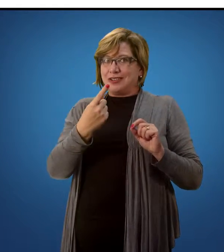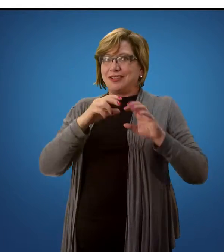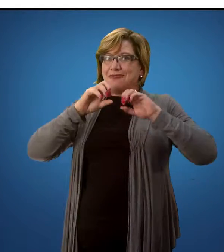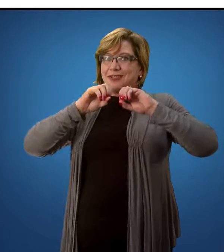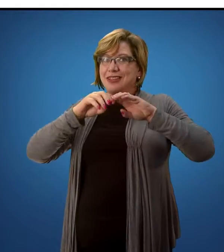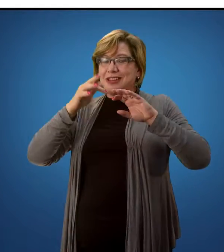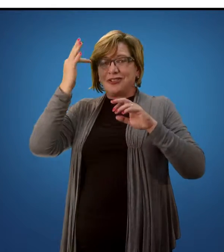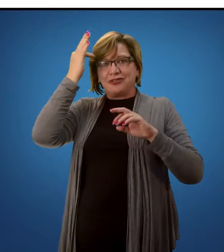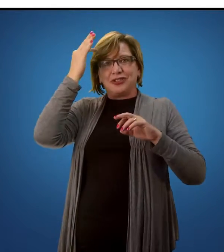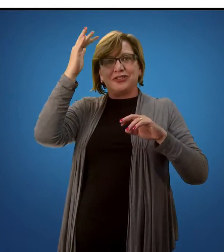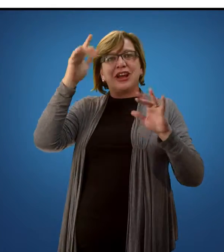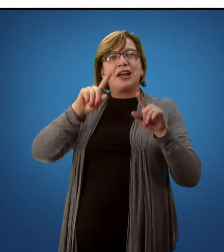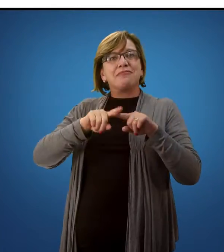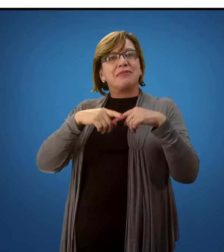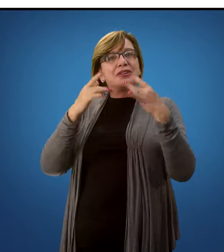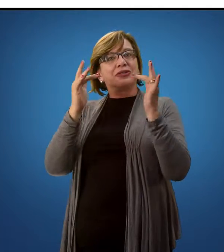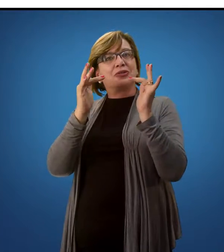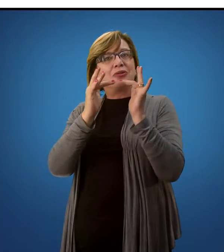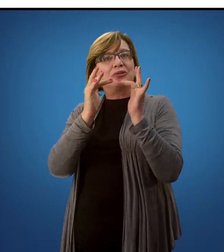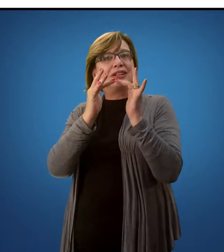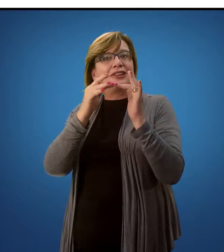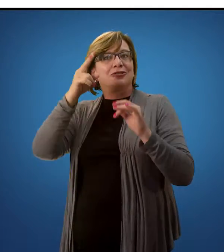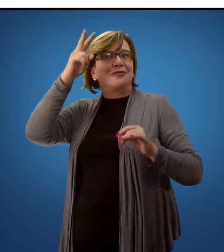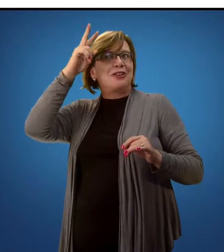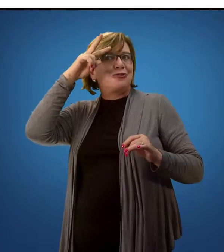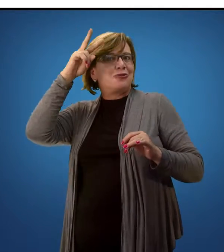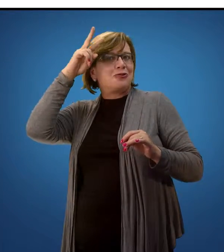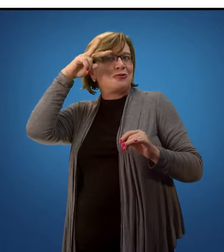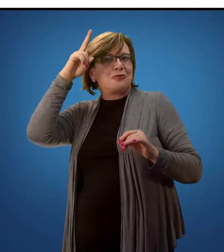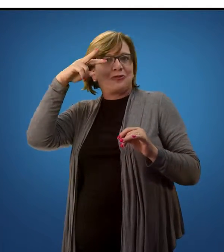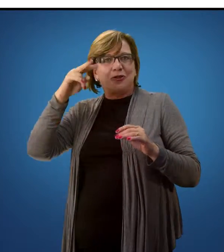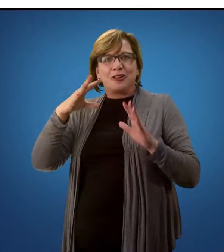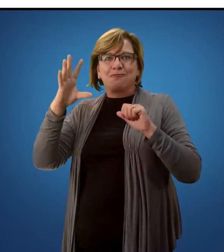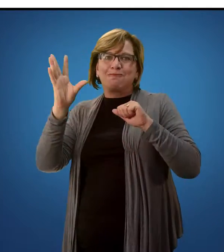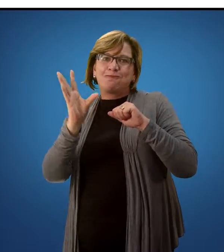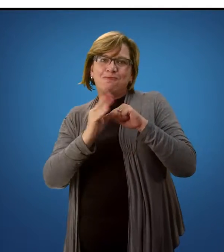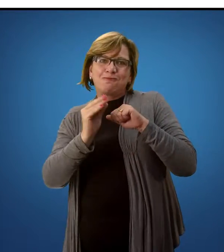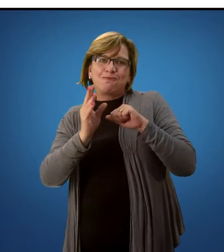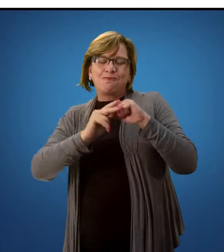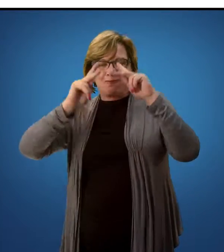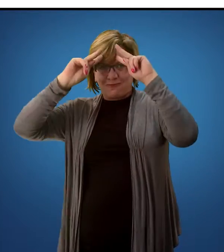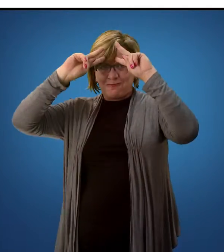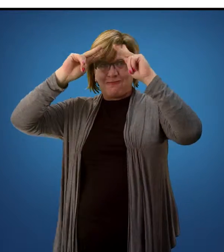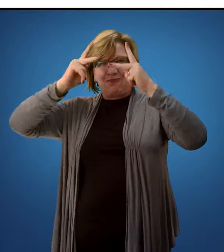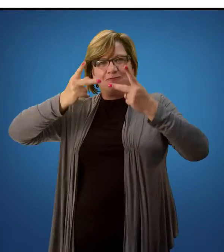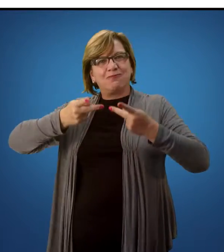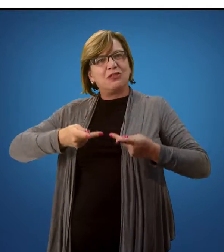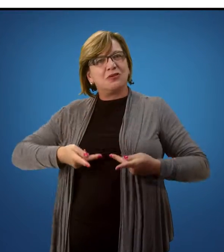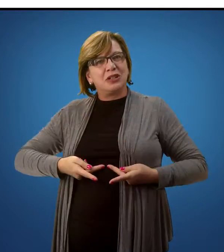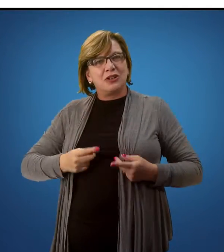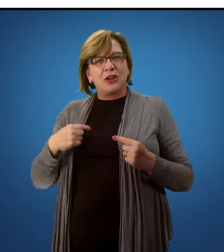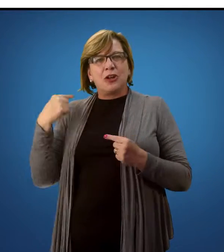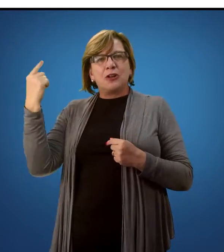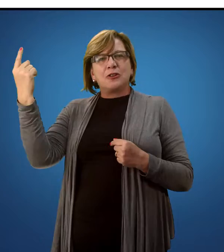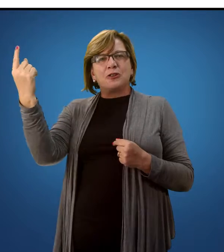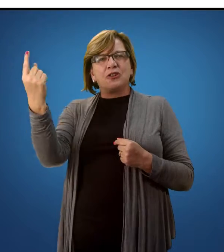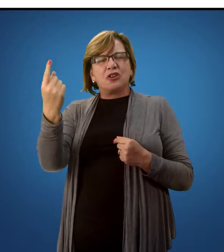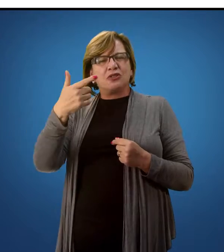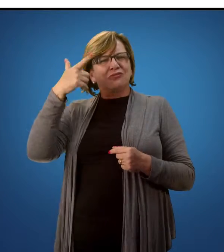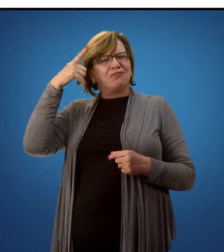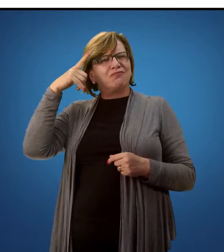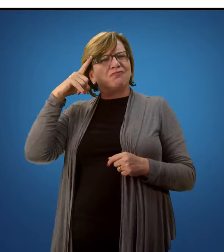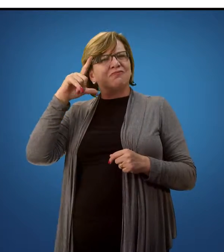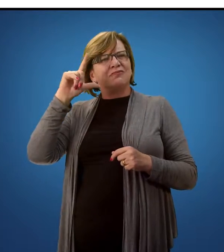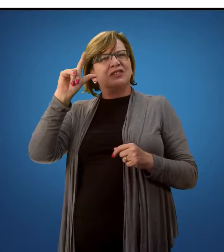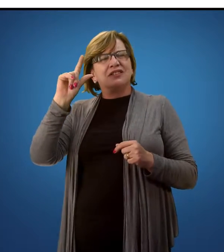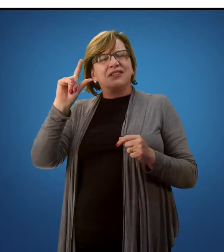mas nós estamos entrando em contato com a história da evolução do conhecimento humano então estamos nos encontrando mais uma vez para